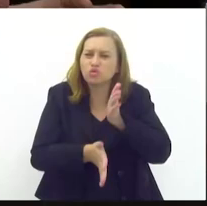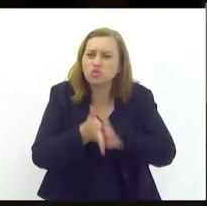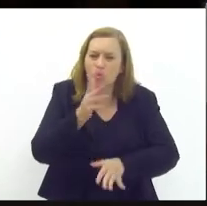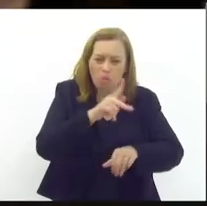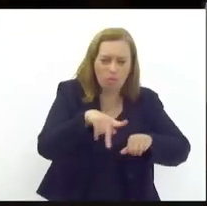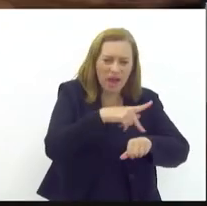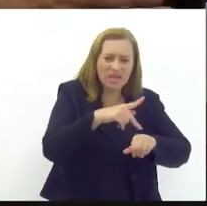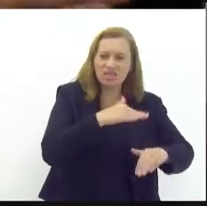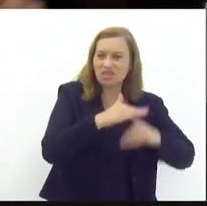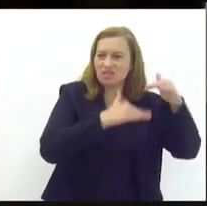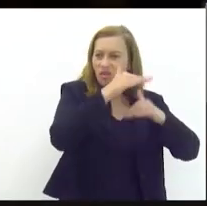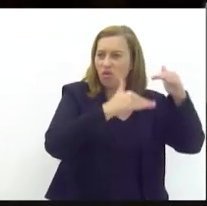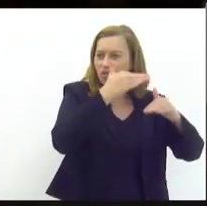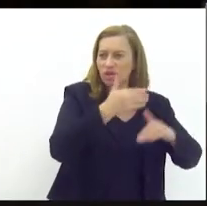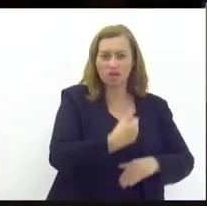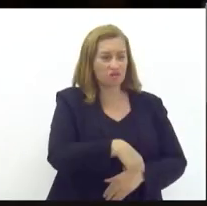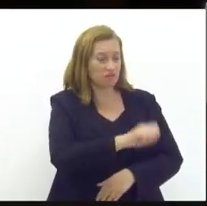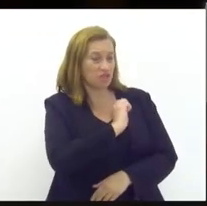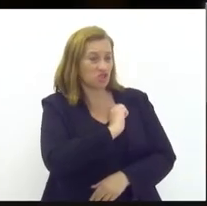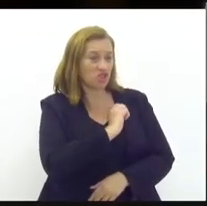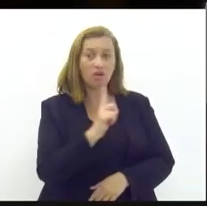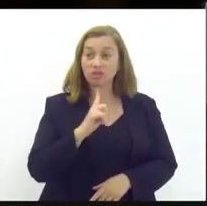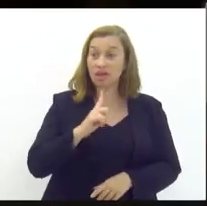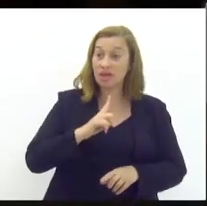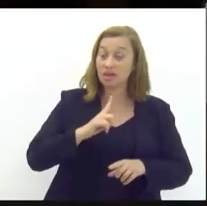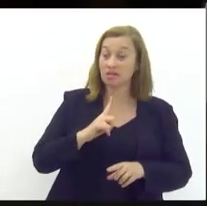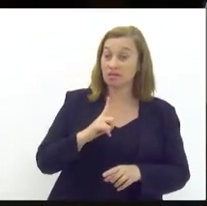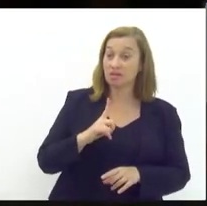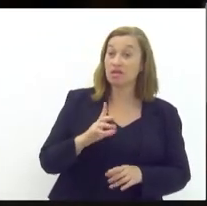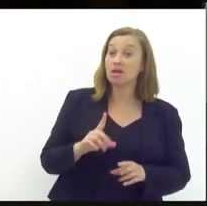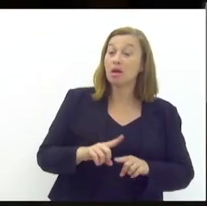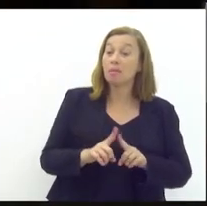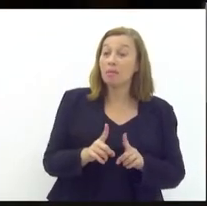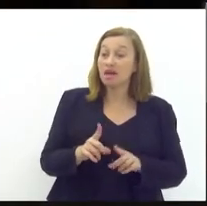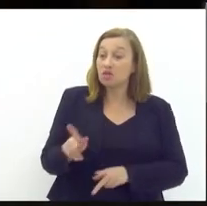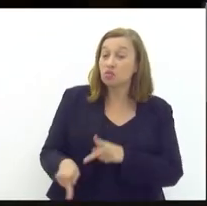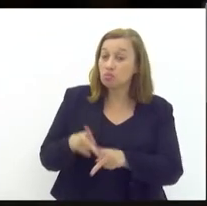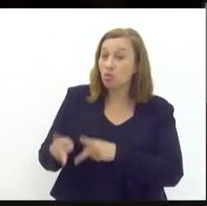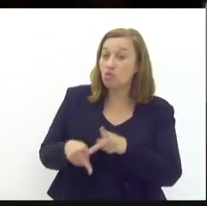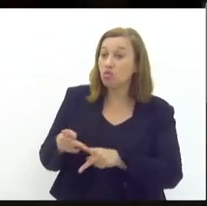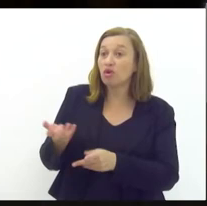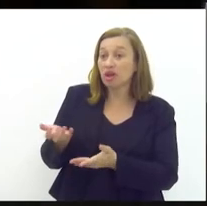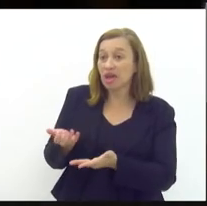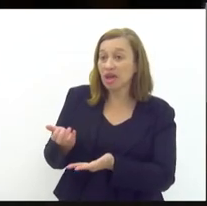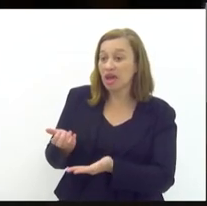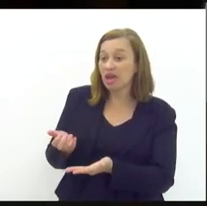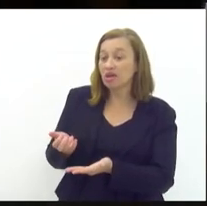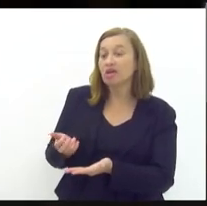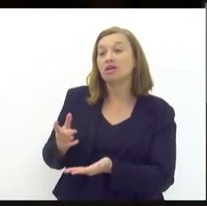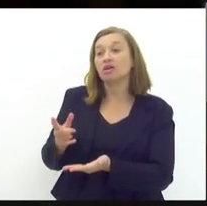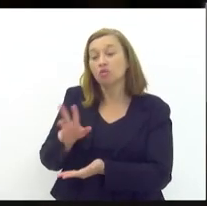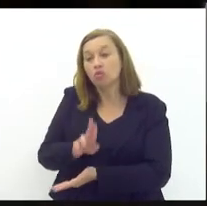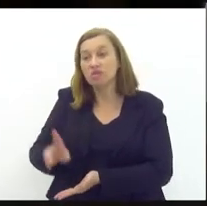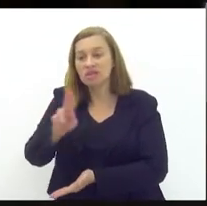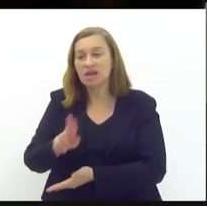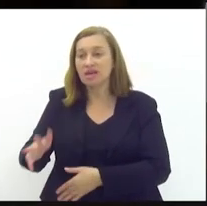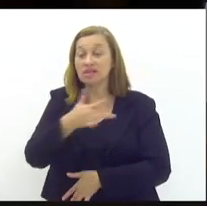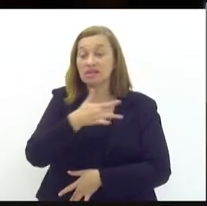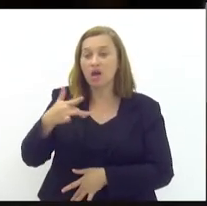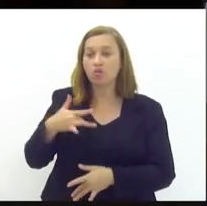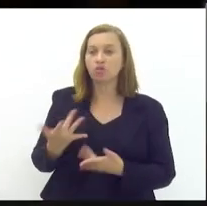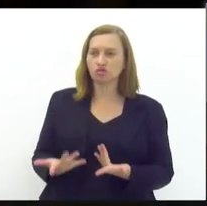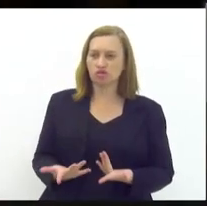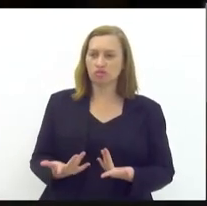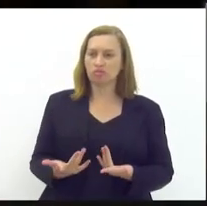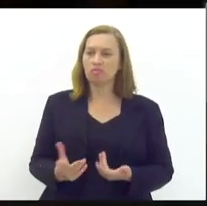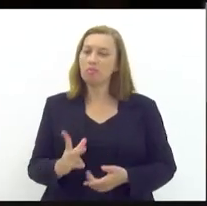eu tenho espaço fiscal eu jogo mais em saúde de educação mas quando o pai cresce a população quer consumir saúde privada e não significa que seja